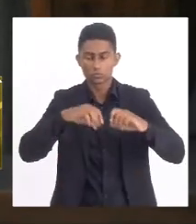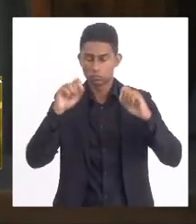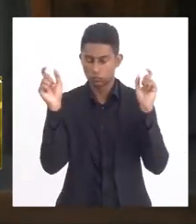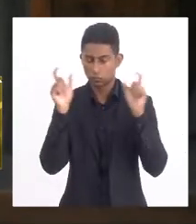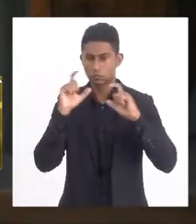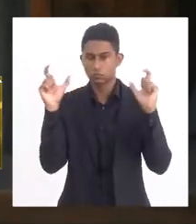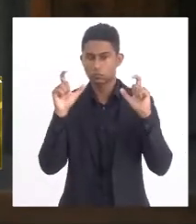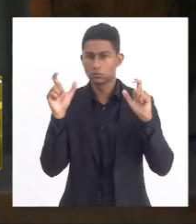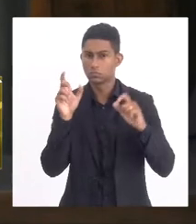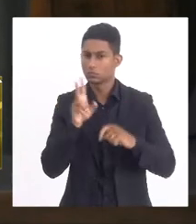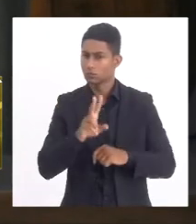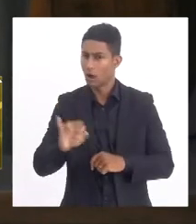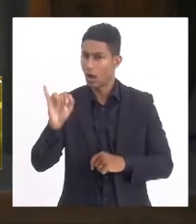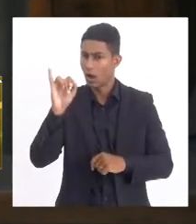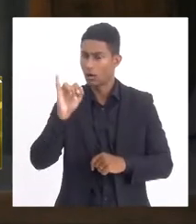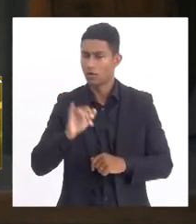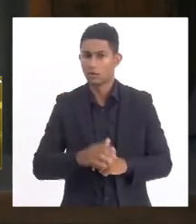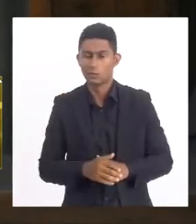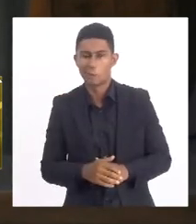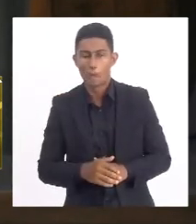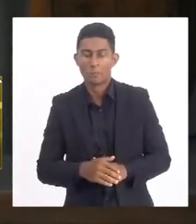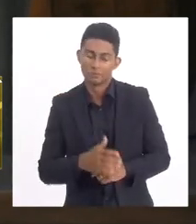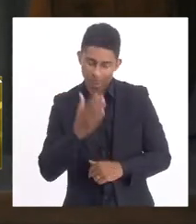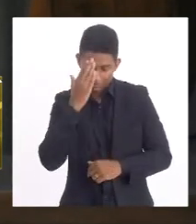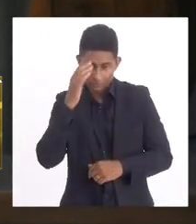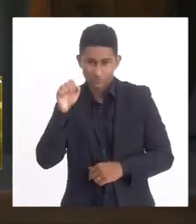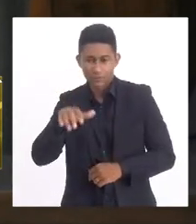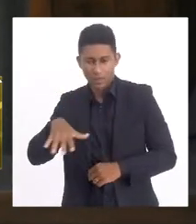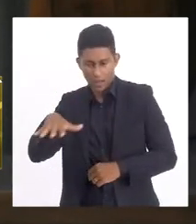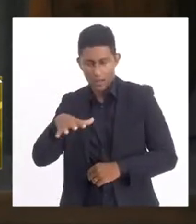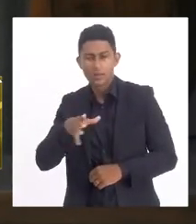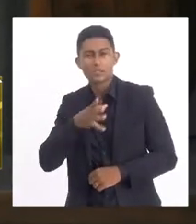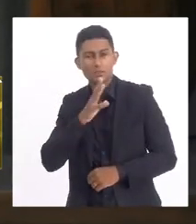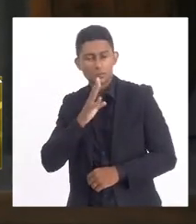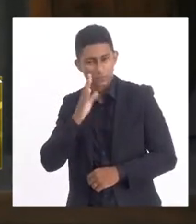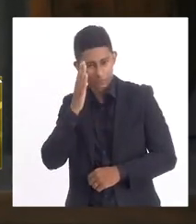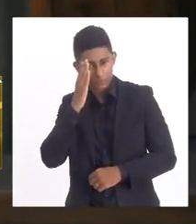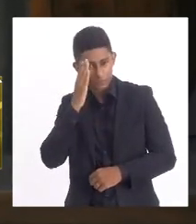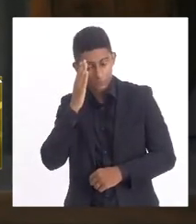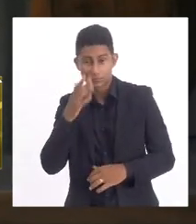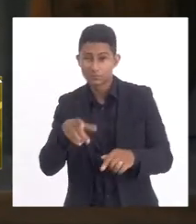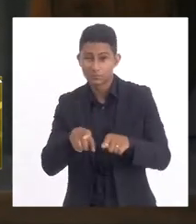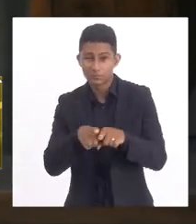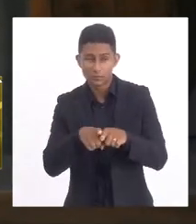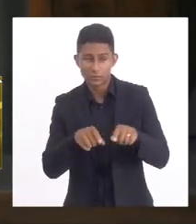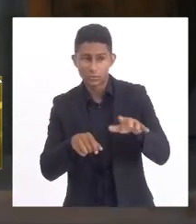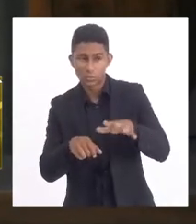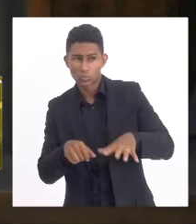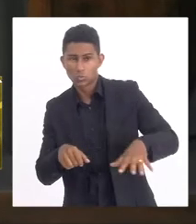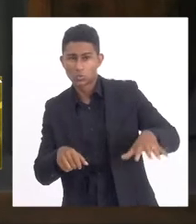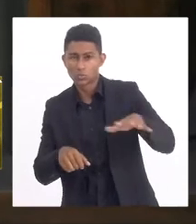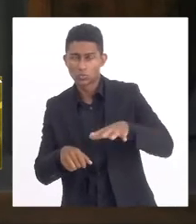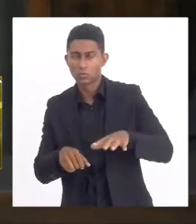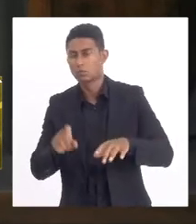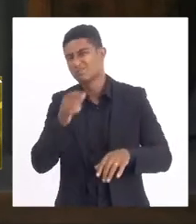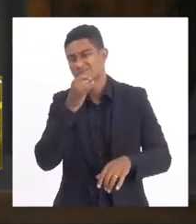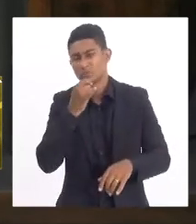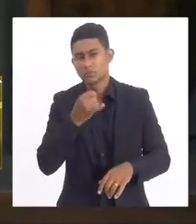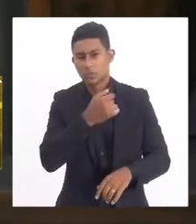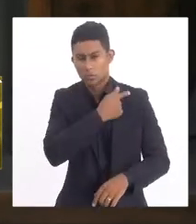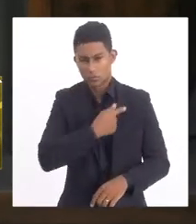e não só por setor que já tem esse conhecimento como todos os entes envolvidos governo